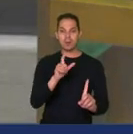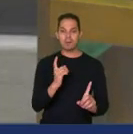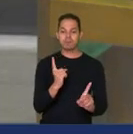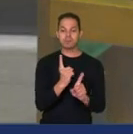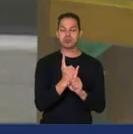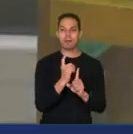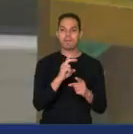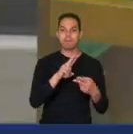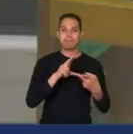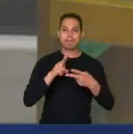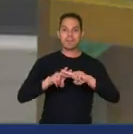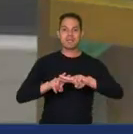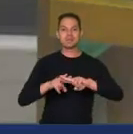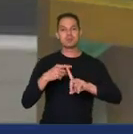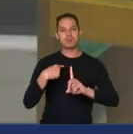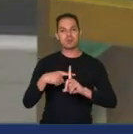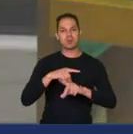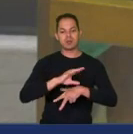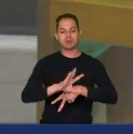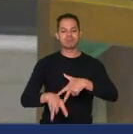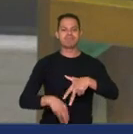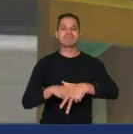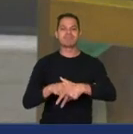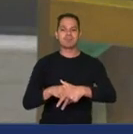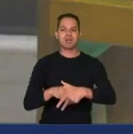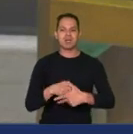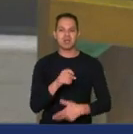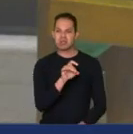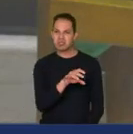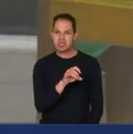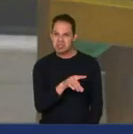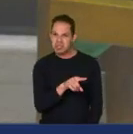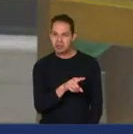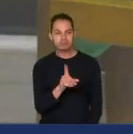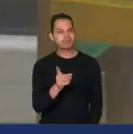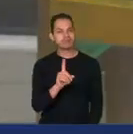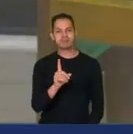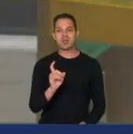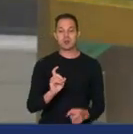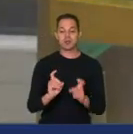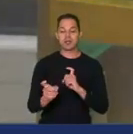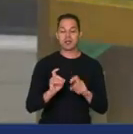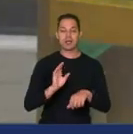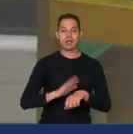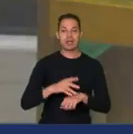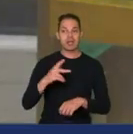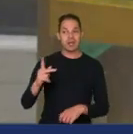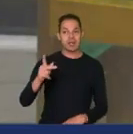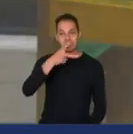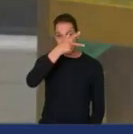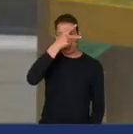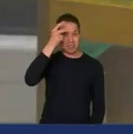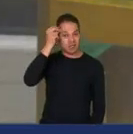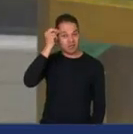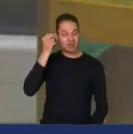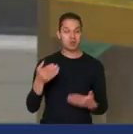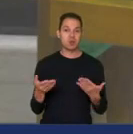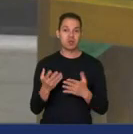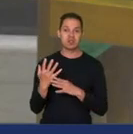E não é um caso isolado. Somente na administração do prefeito atual da capital, são